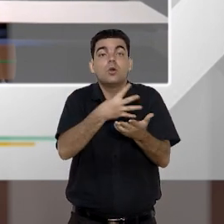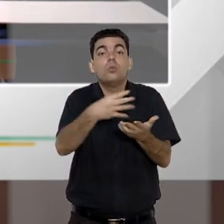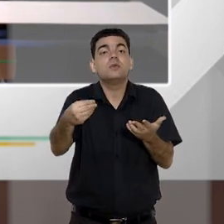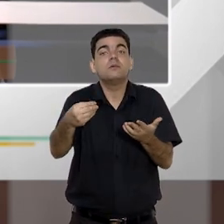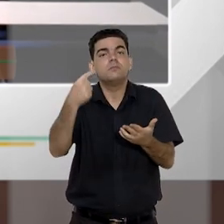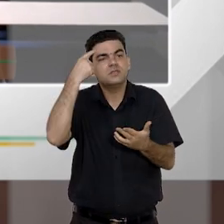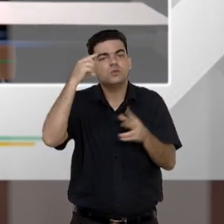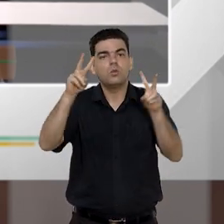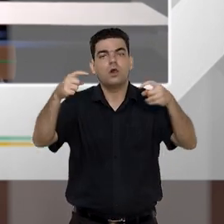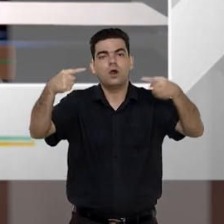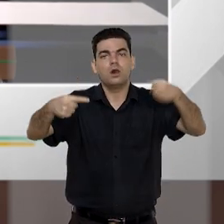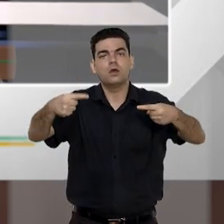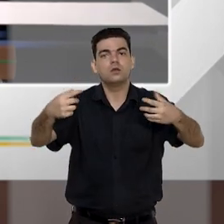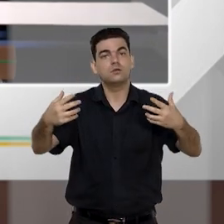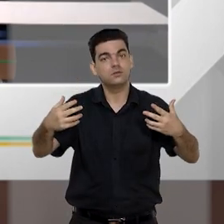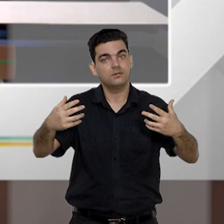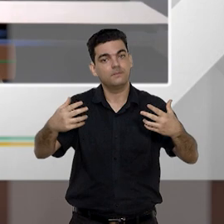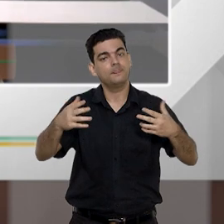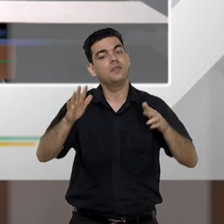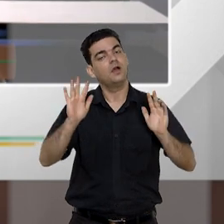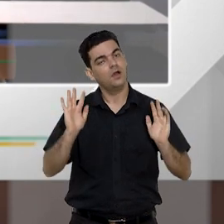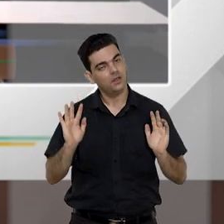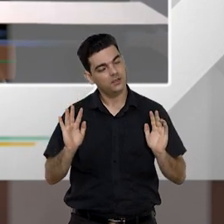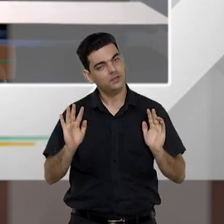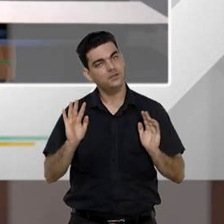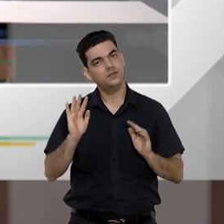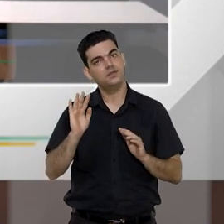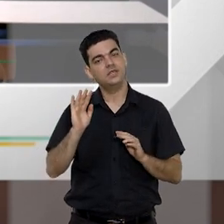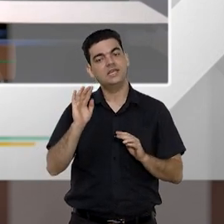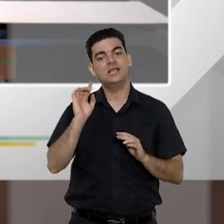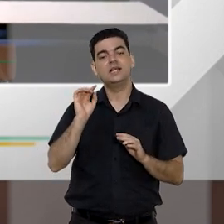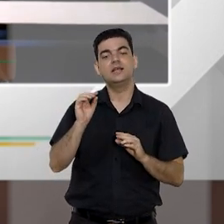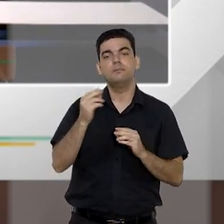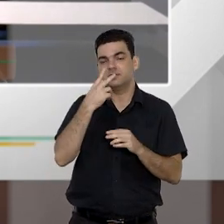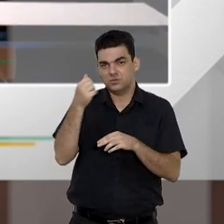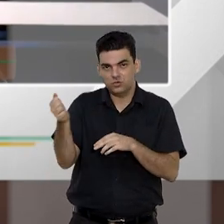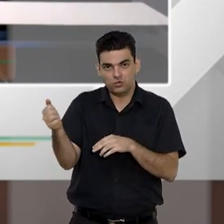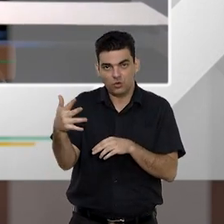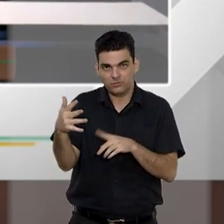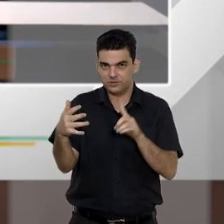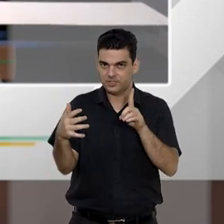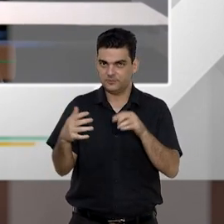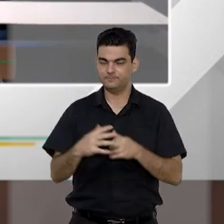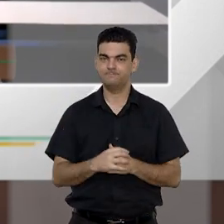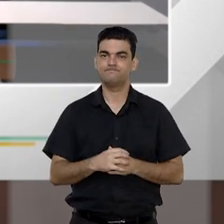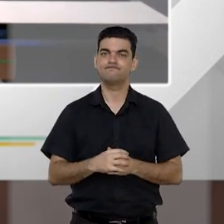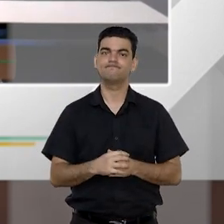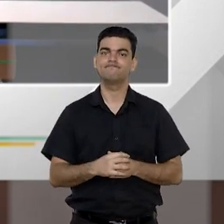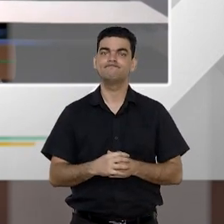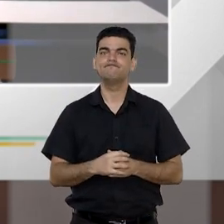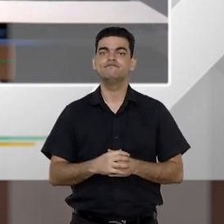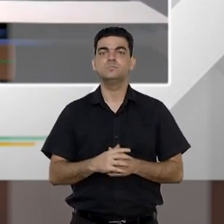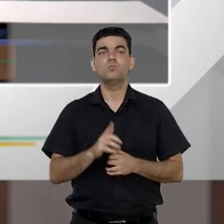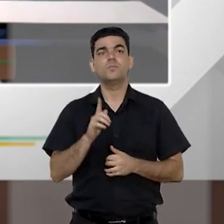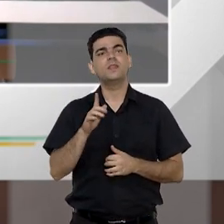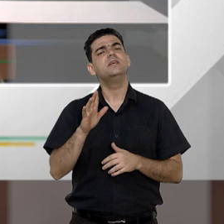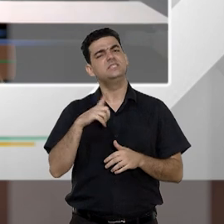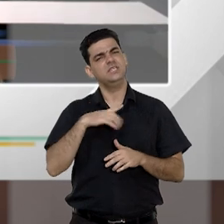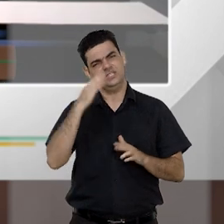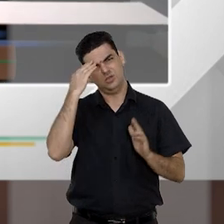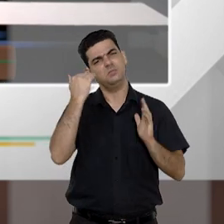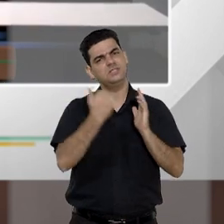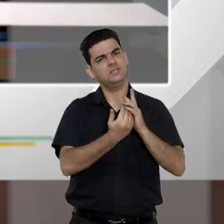do precedente aos conflitos similares, o que não consiste em inovação. Na verdade,